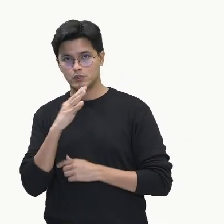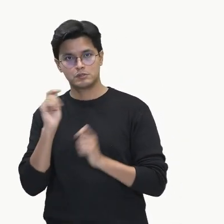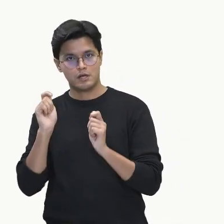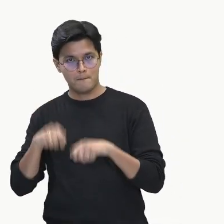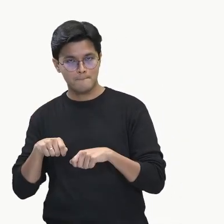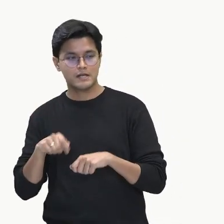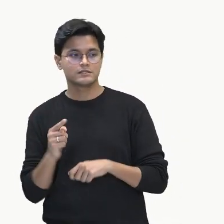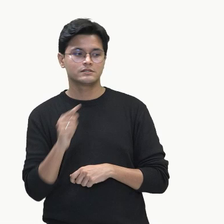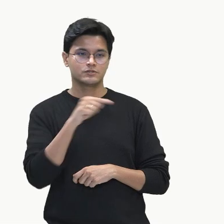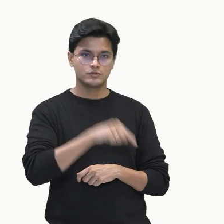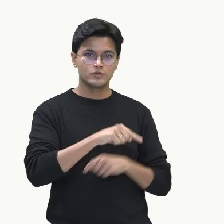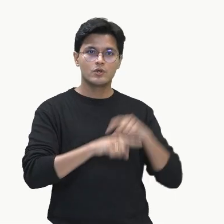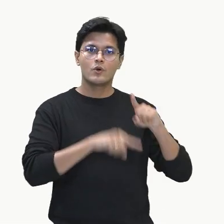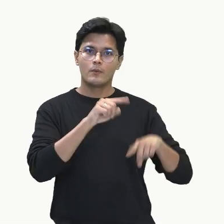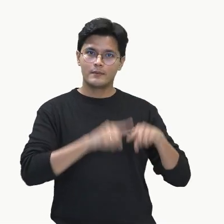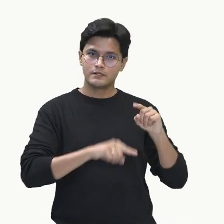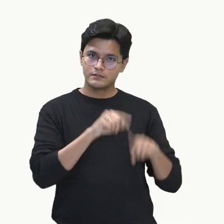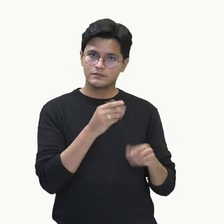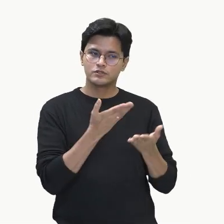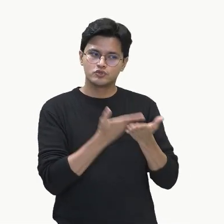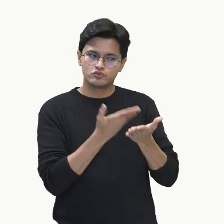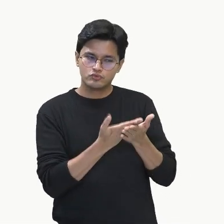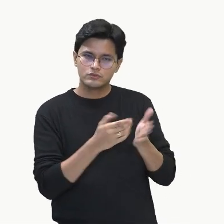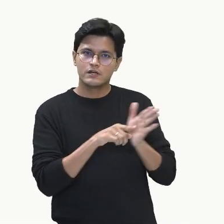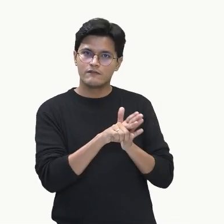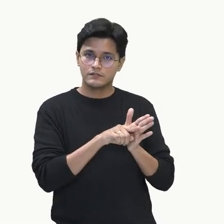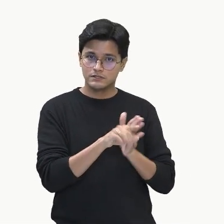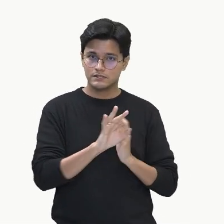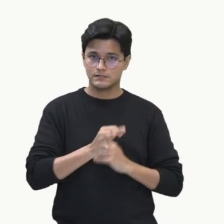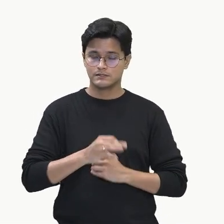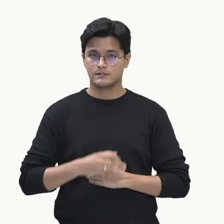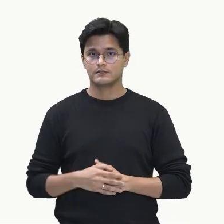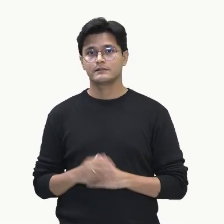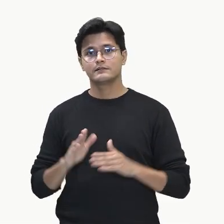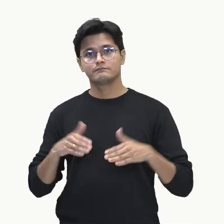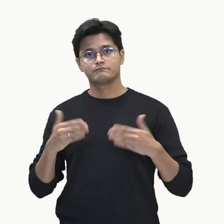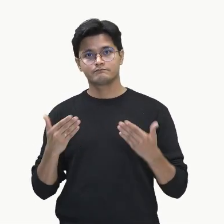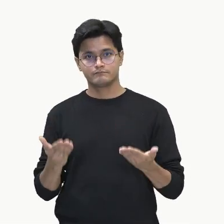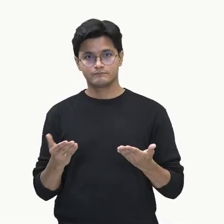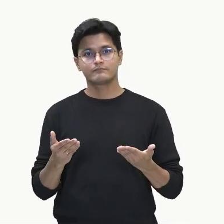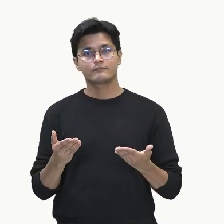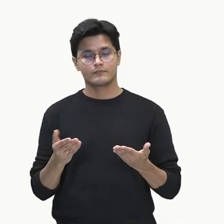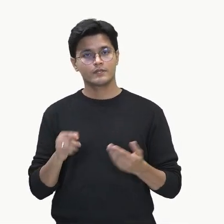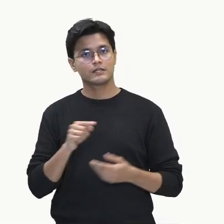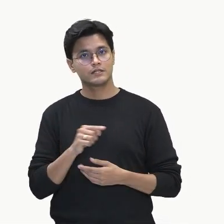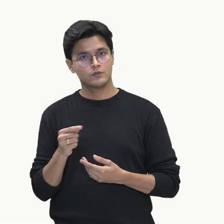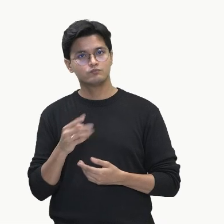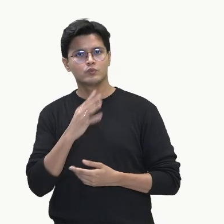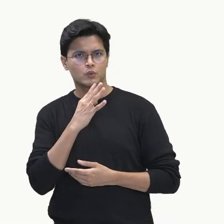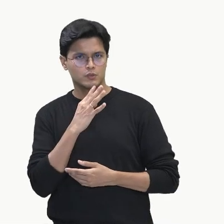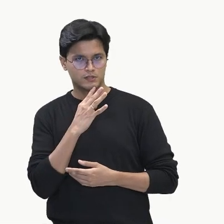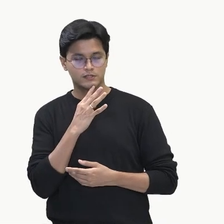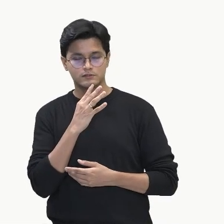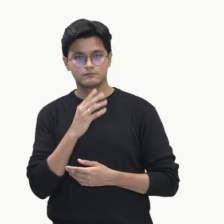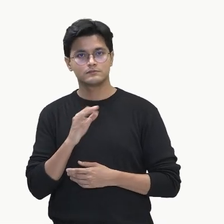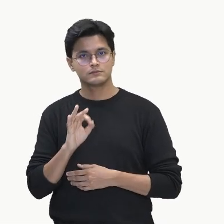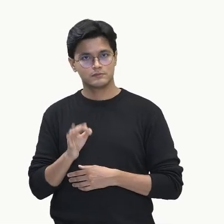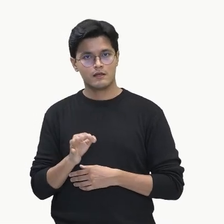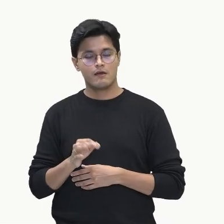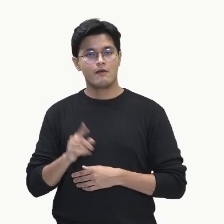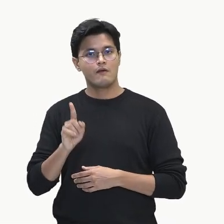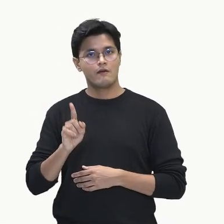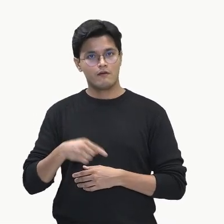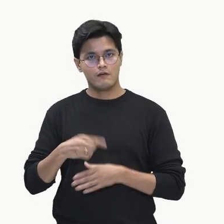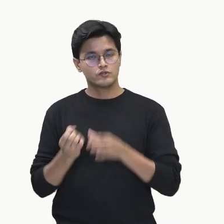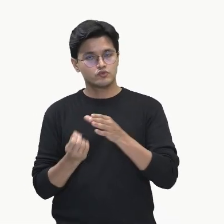está o quê? O objeto que vai ser conhecido. Então, assim a gente conhece, né? Essa é a fonte do conhecimento.